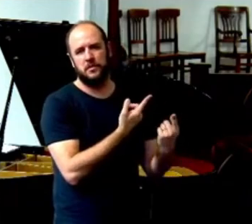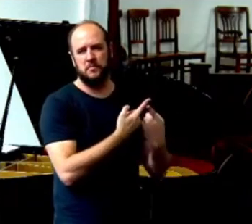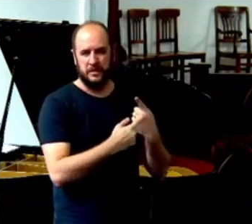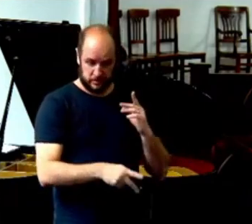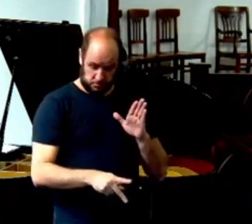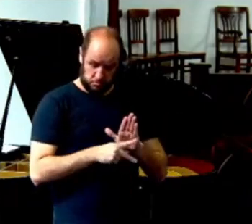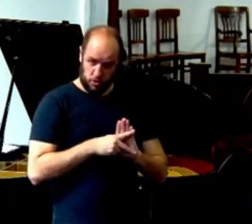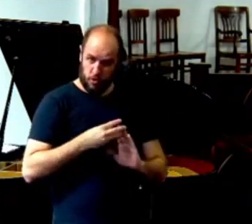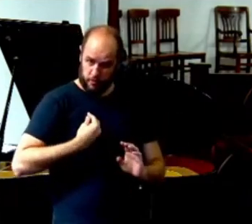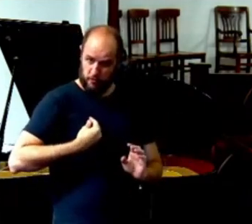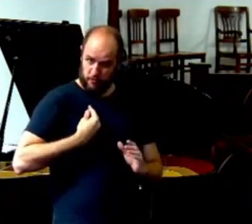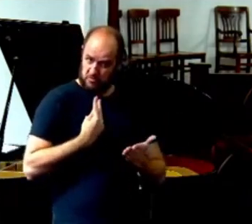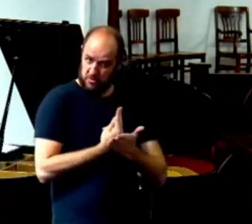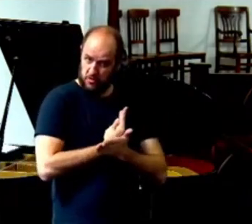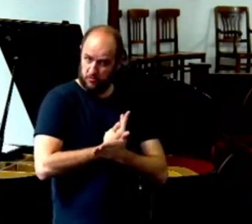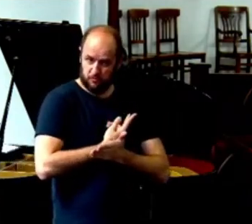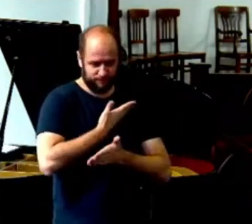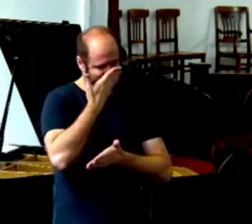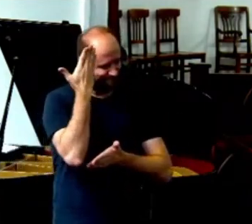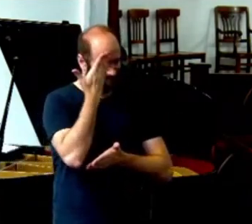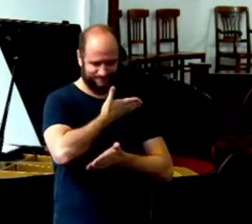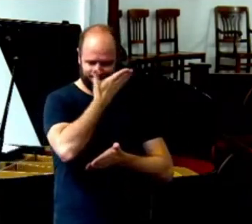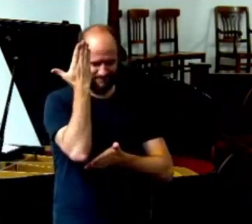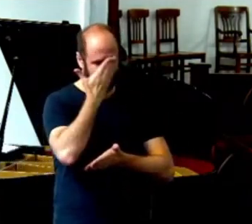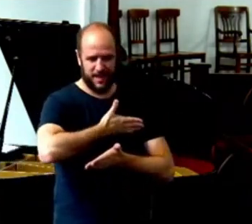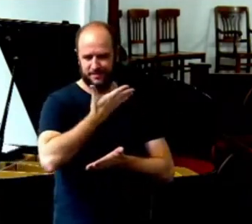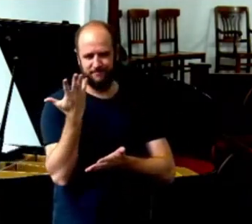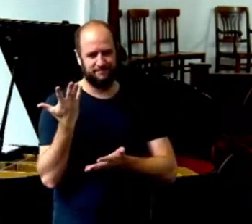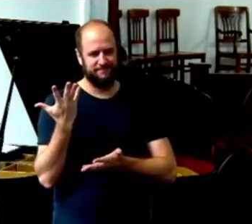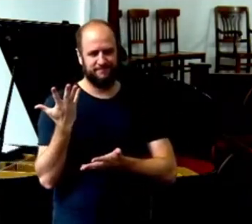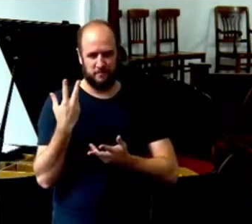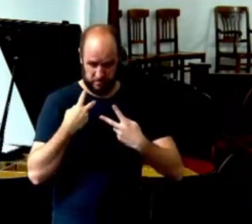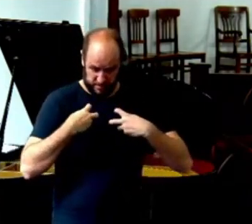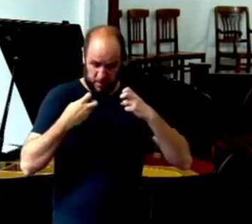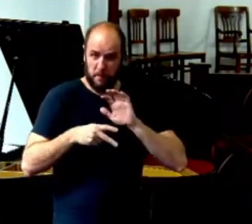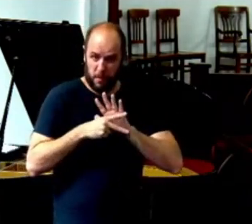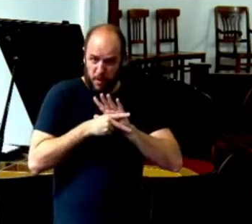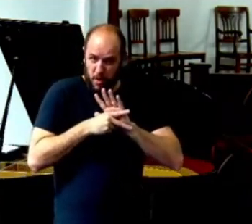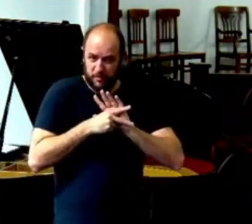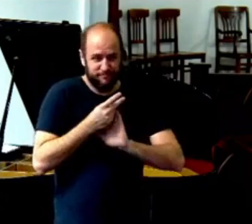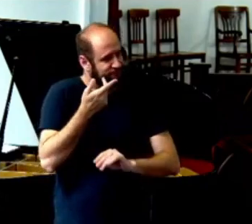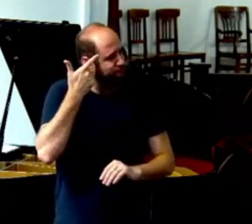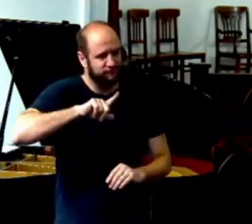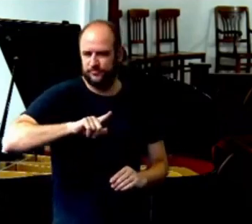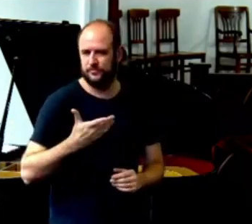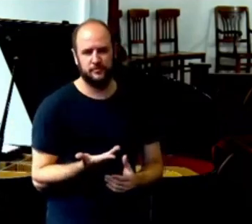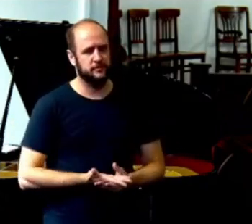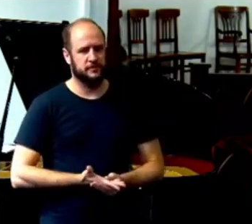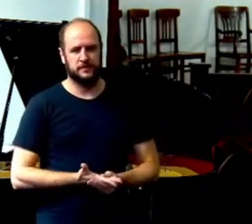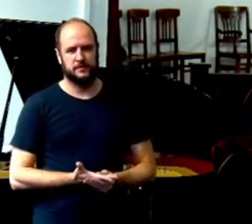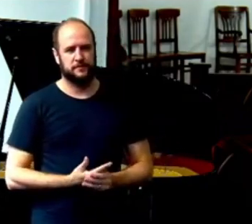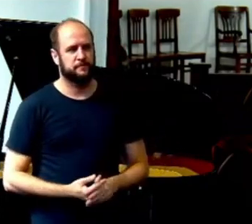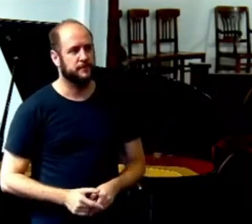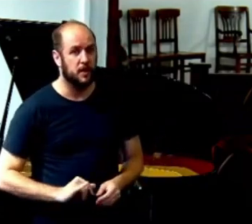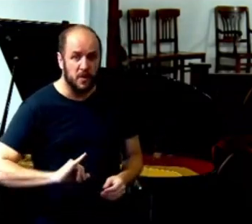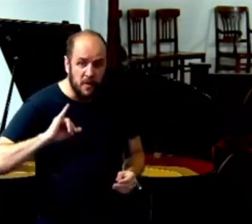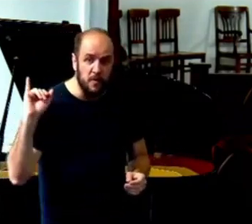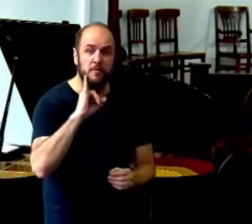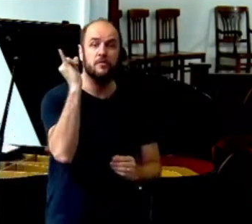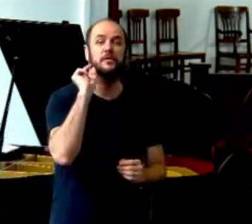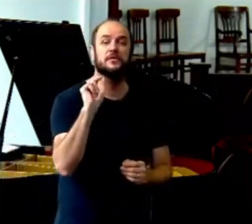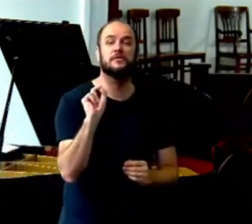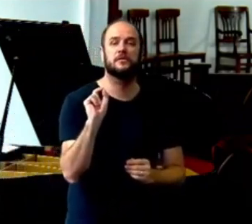mas ele não consegue ver aquilo que está no seu próprio olho. ponto crucial. Ele